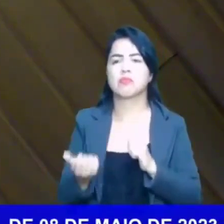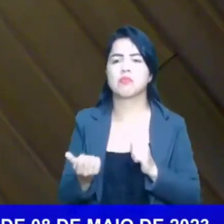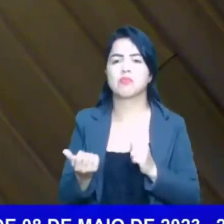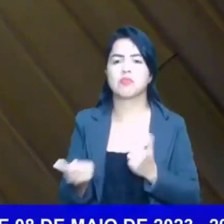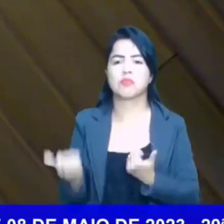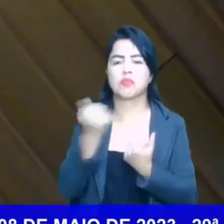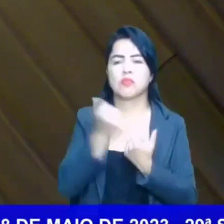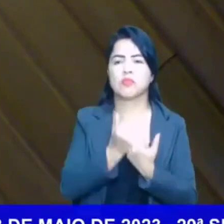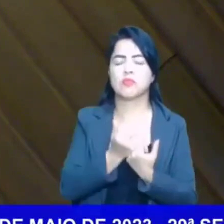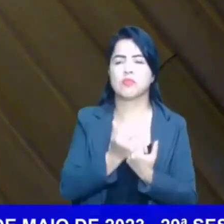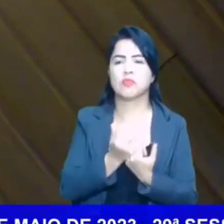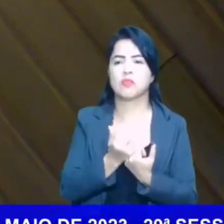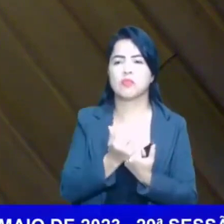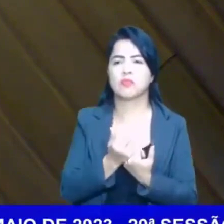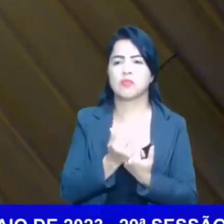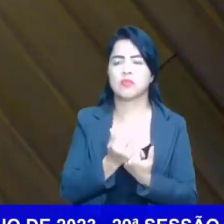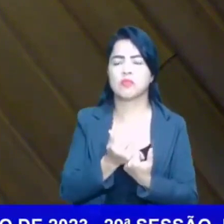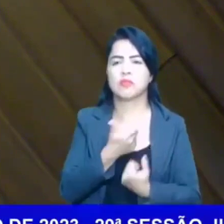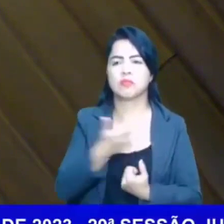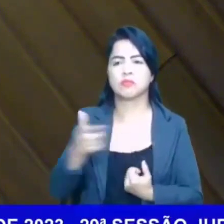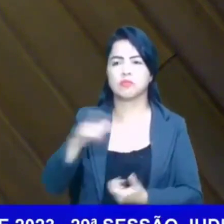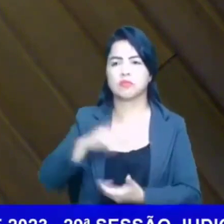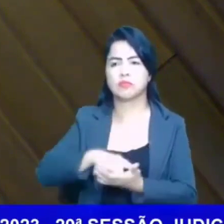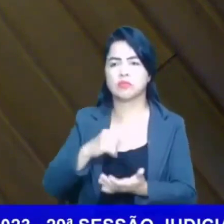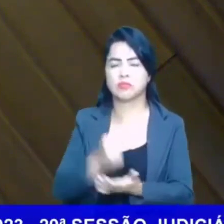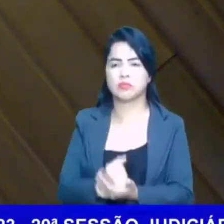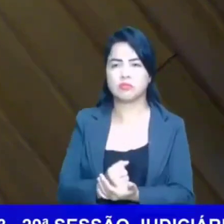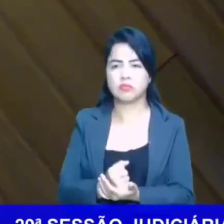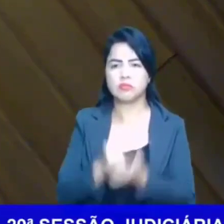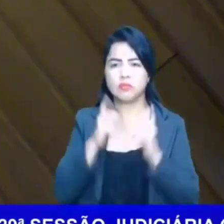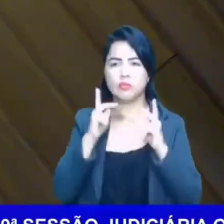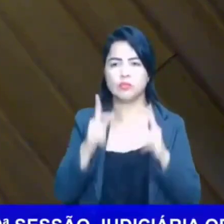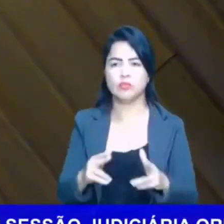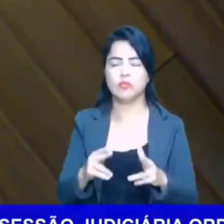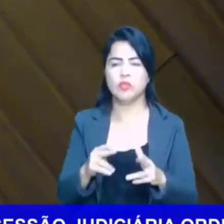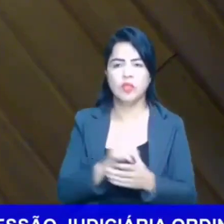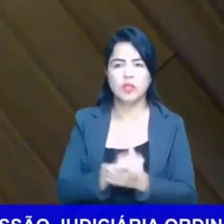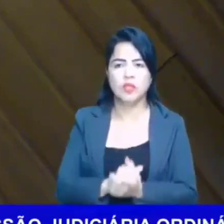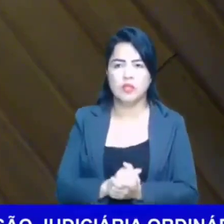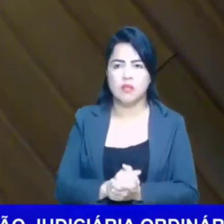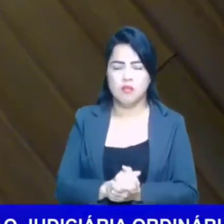substituído por outro documento idôneo que